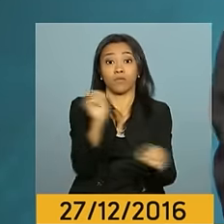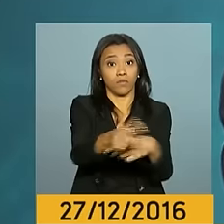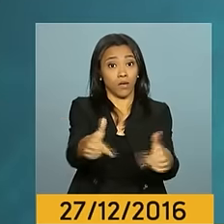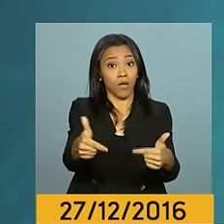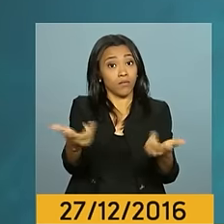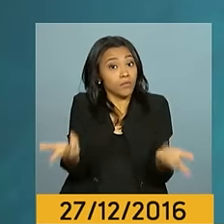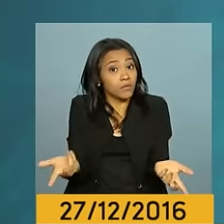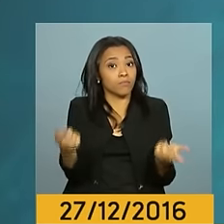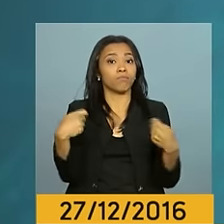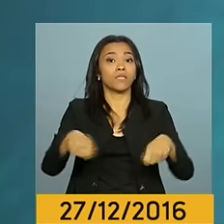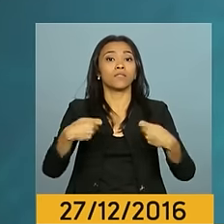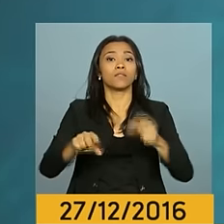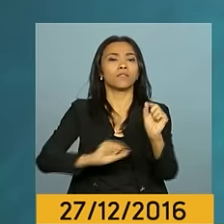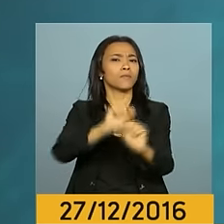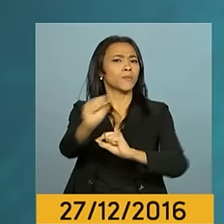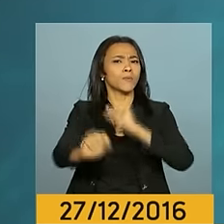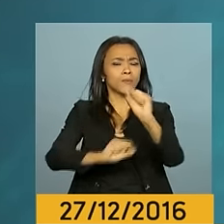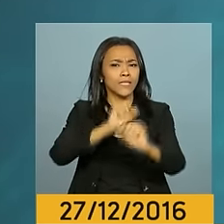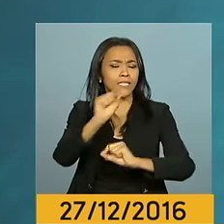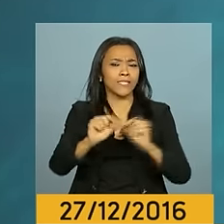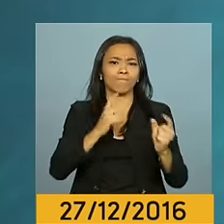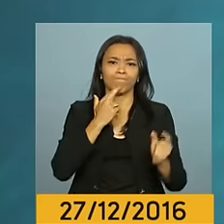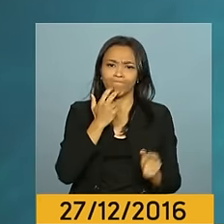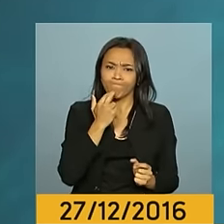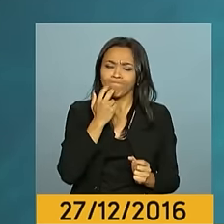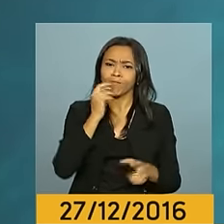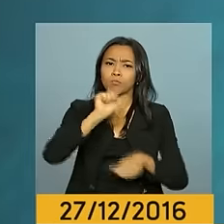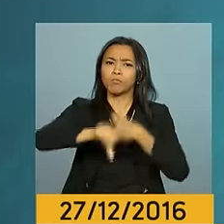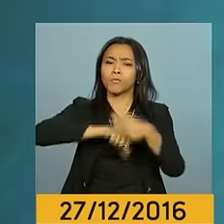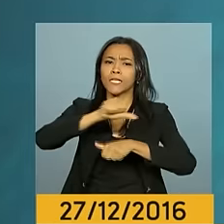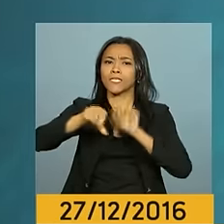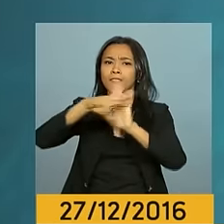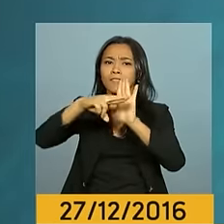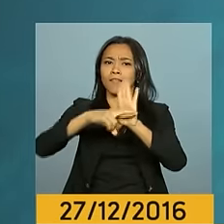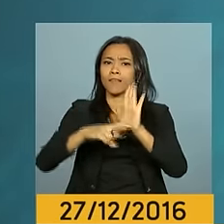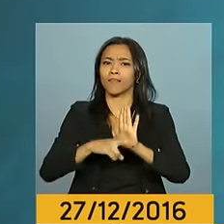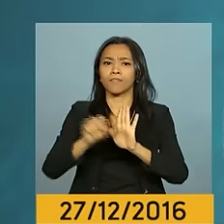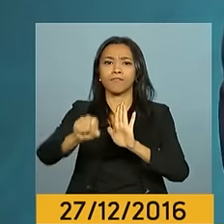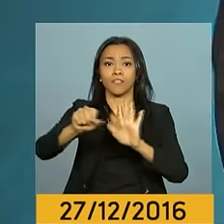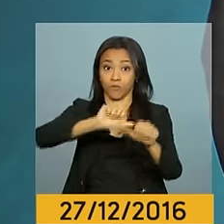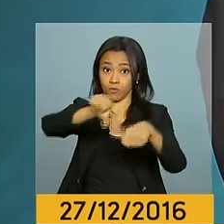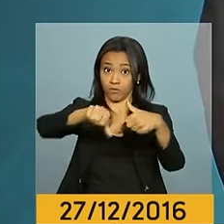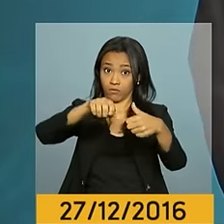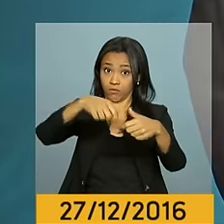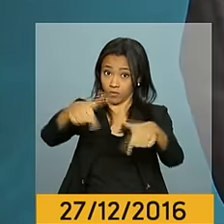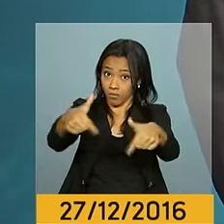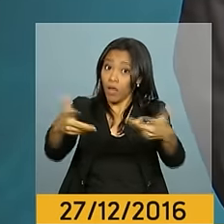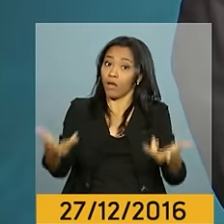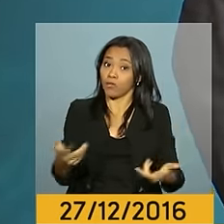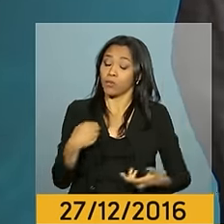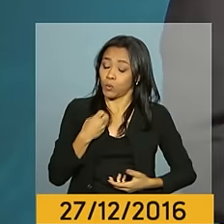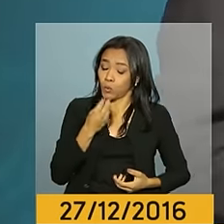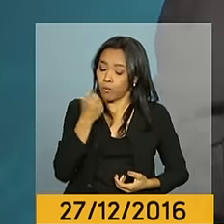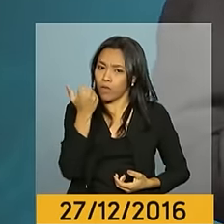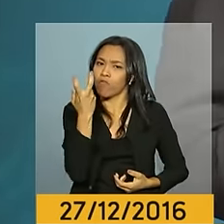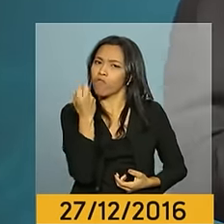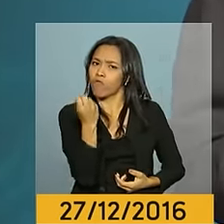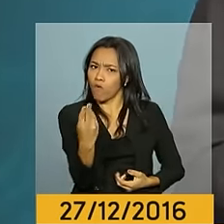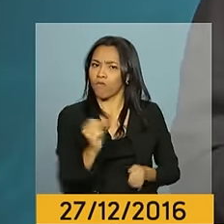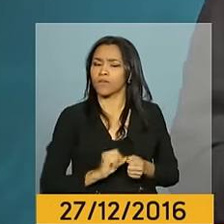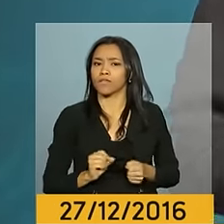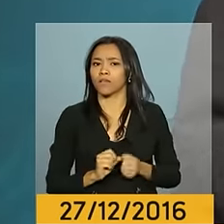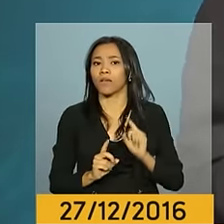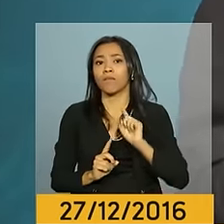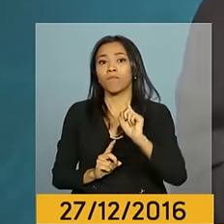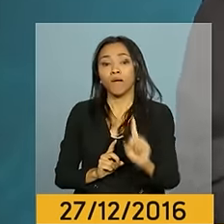você precisa fazer uma modernização da legislação do trabalho eu digo muito bem vou fazê-la mas como um